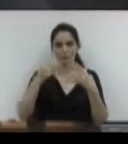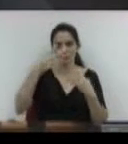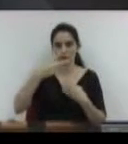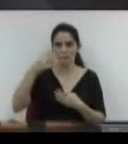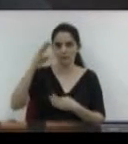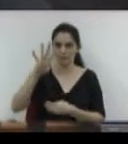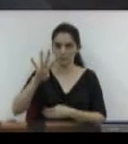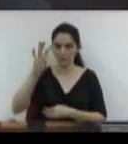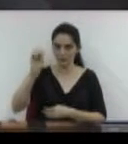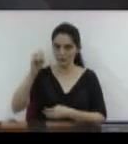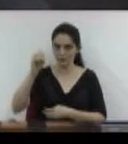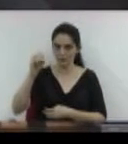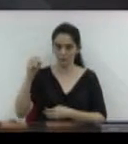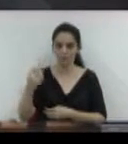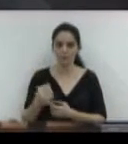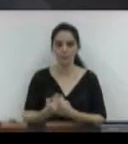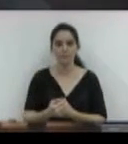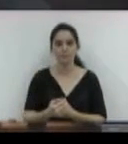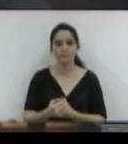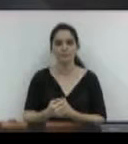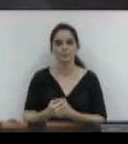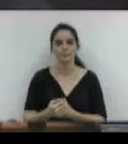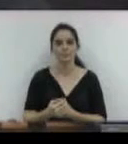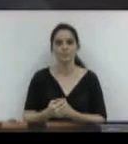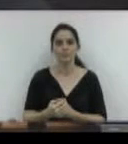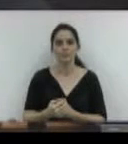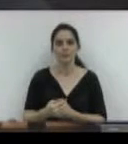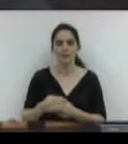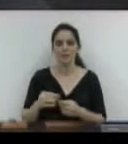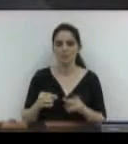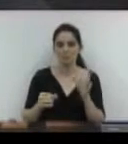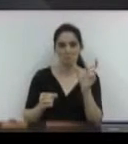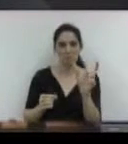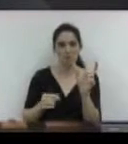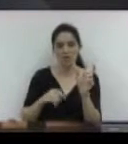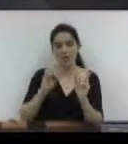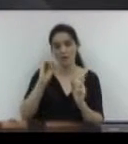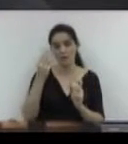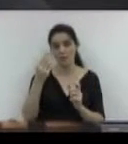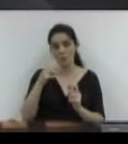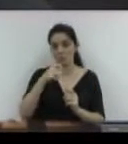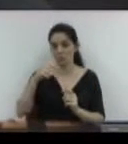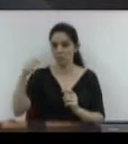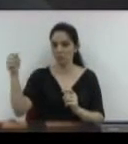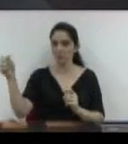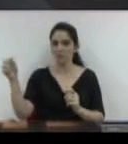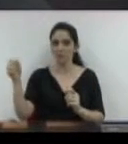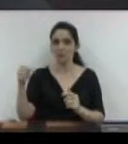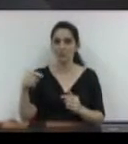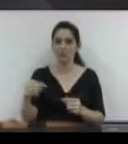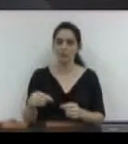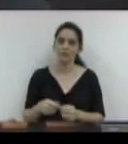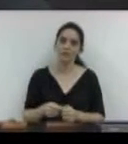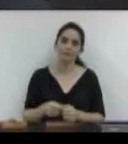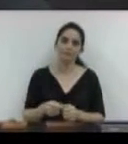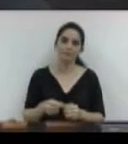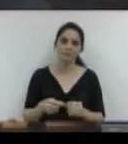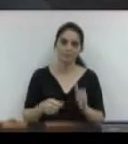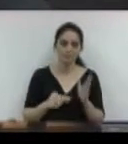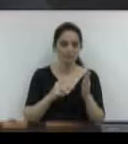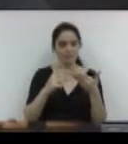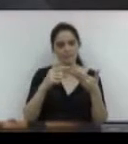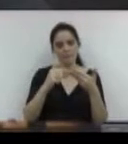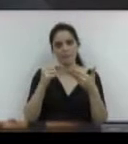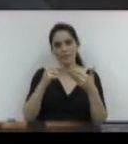348. A censura poderá ser verbal ou escrita. Parágrafo 1º. A censura verbal será aplicada em